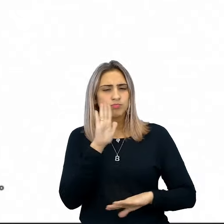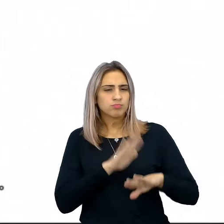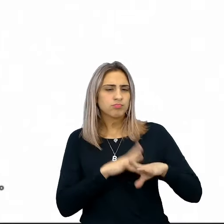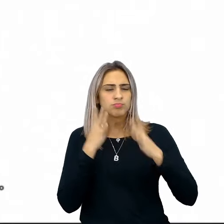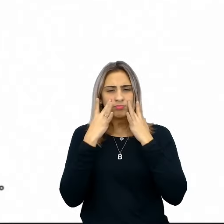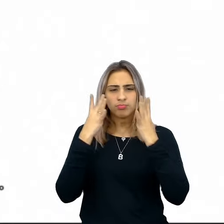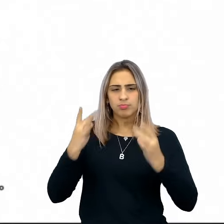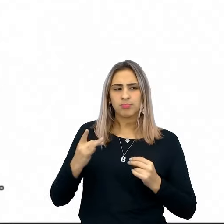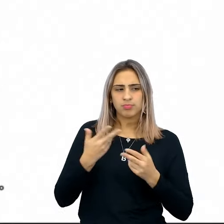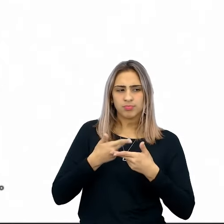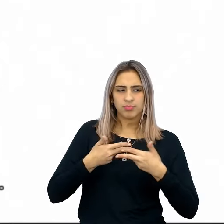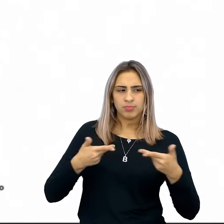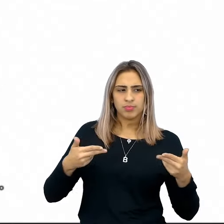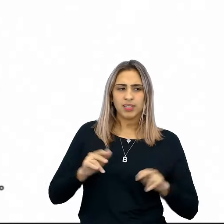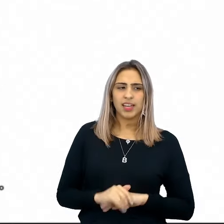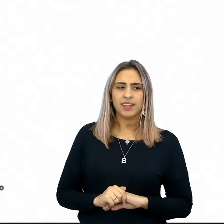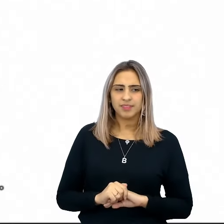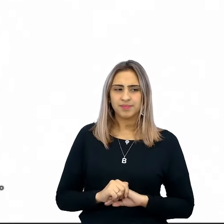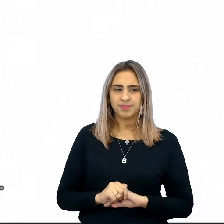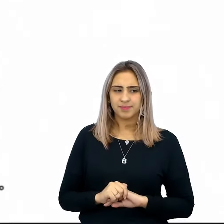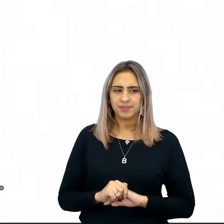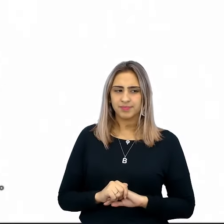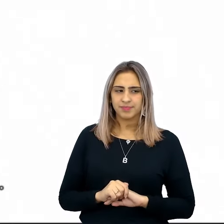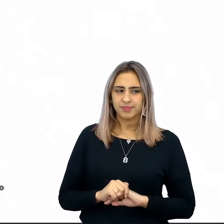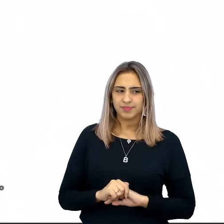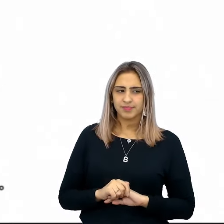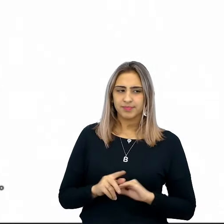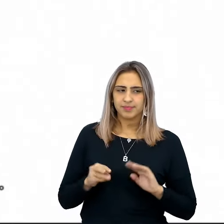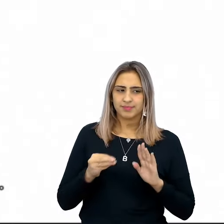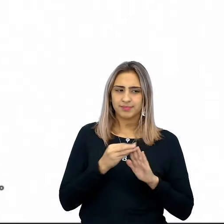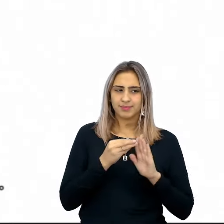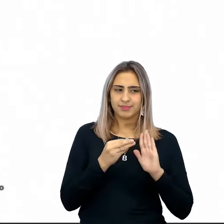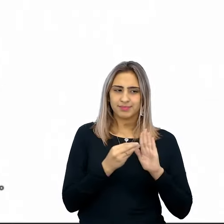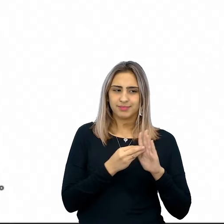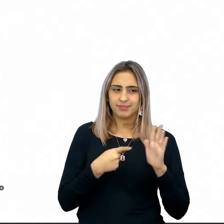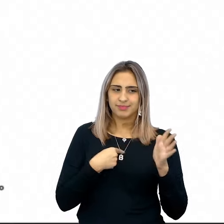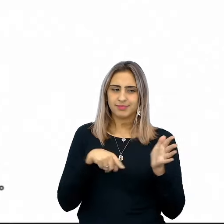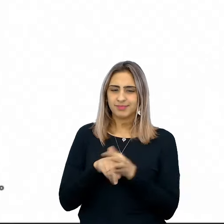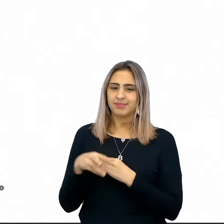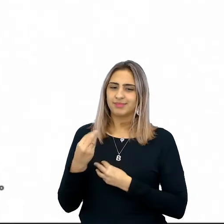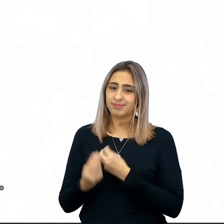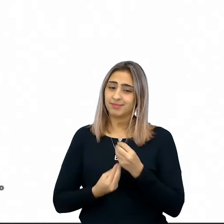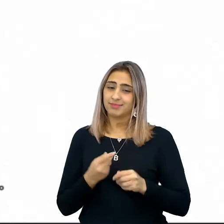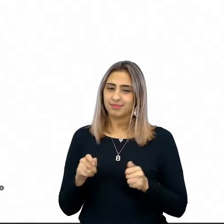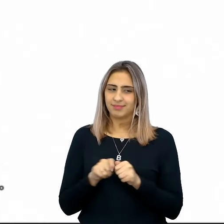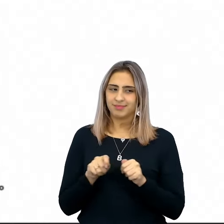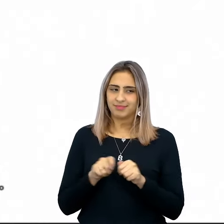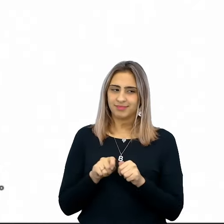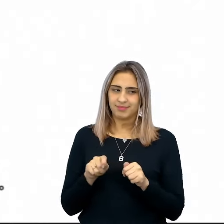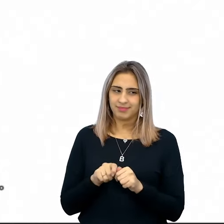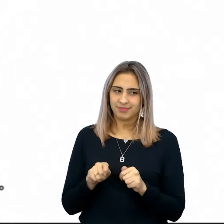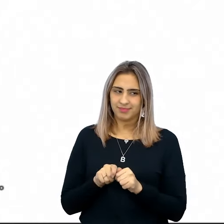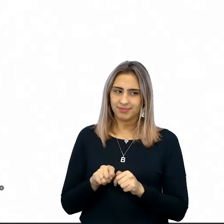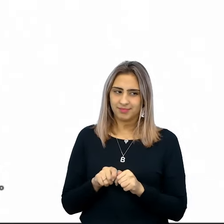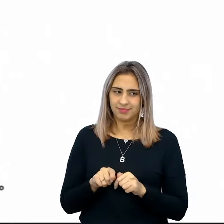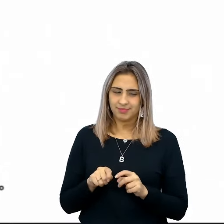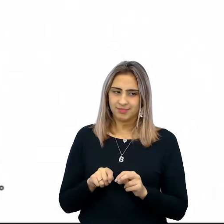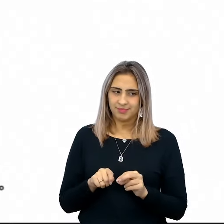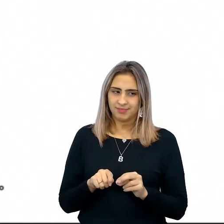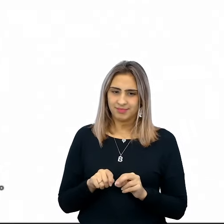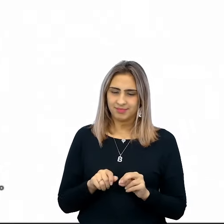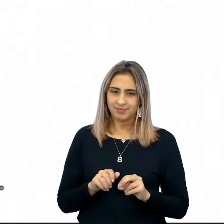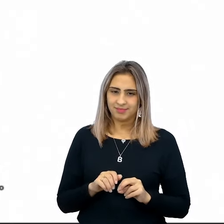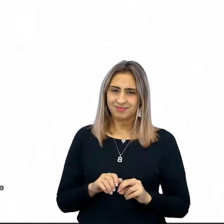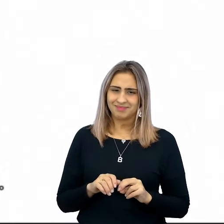os elementos constitutivos do problema, né, como eu disse, né, os dados, a pergunta, como a gente fez, né, na questão anterior.